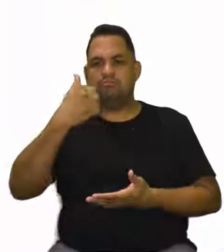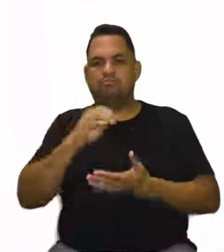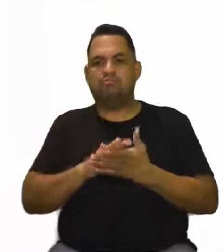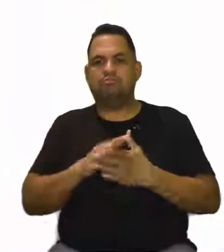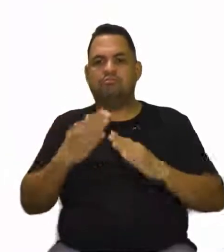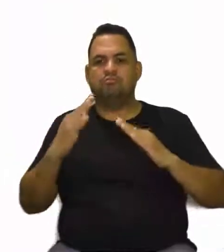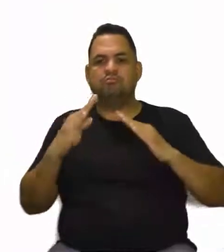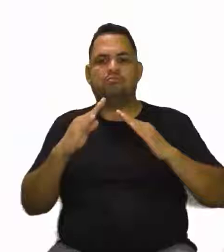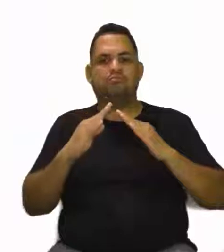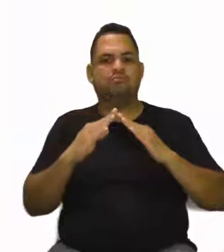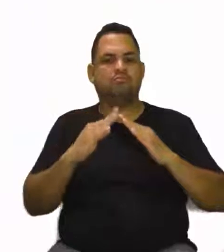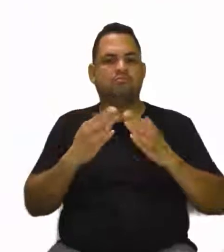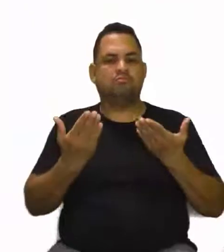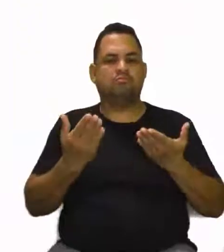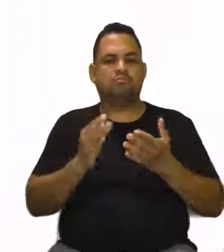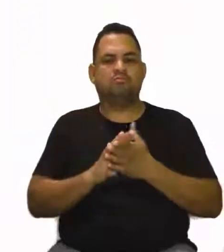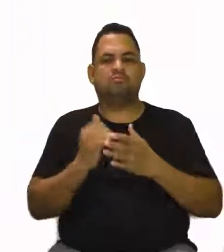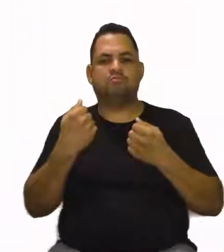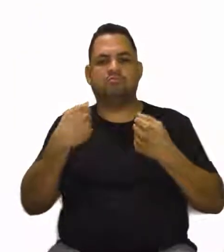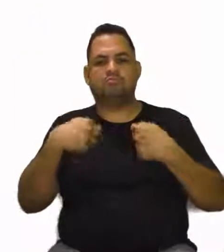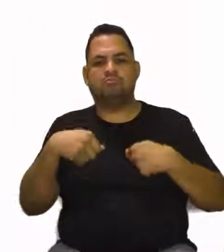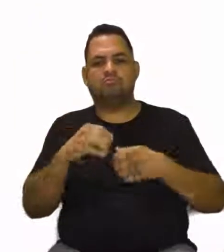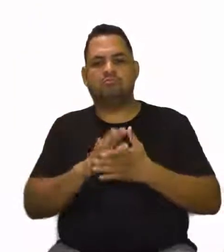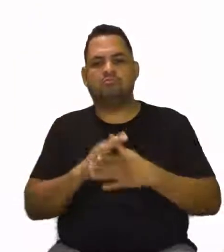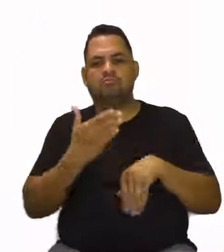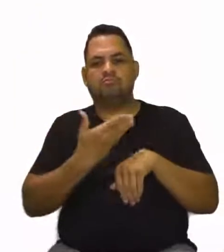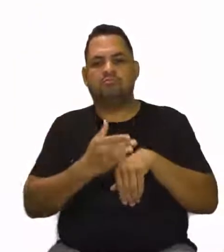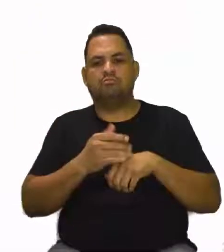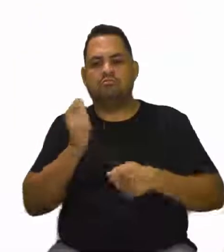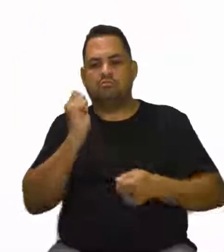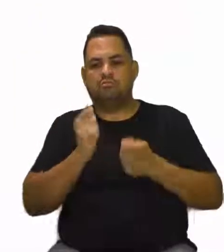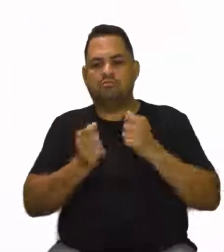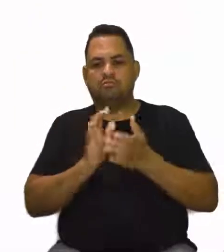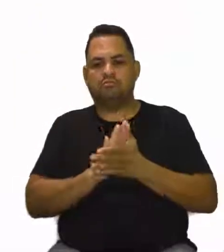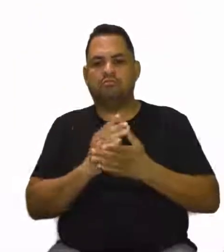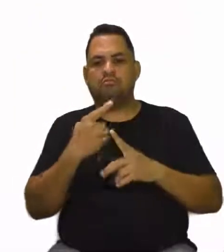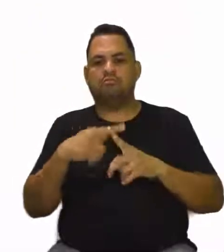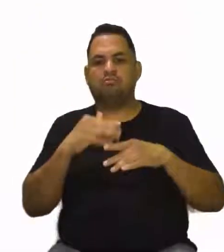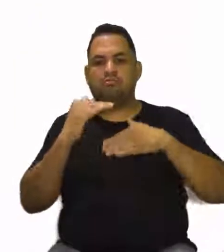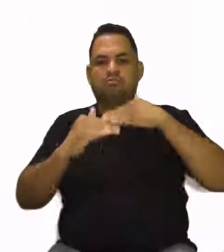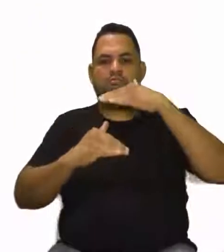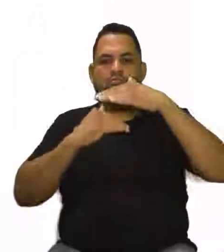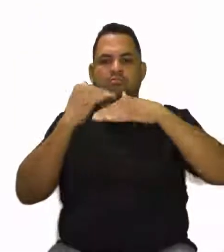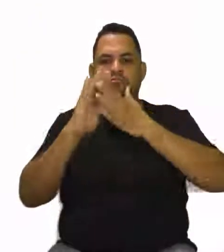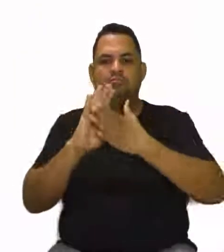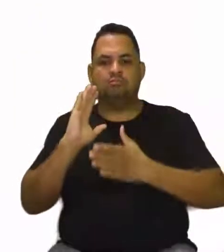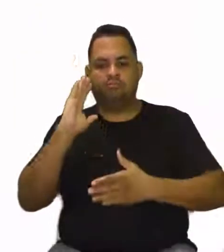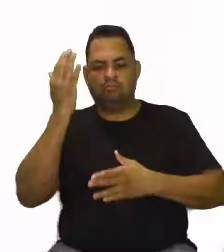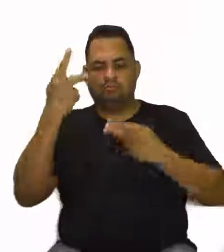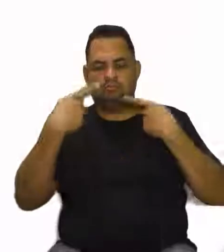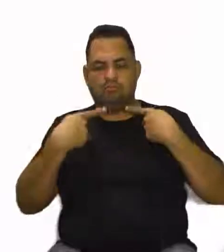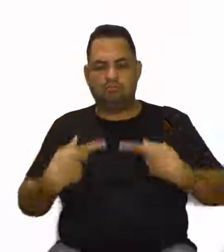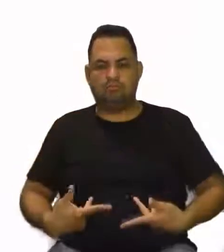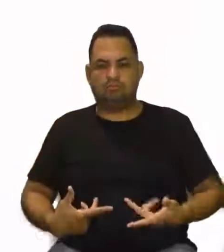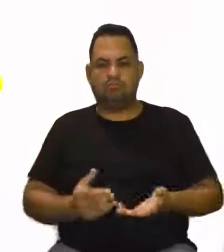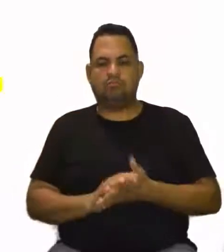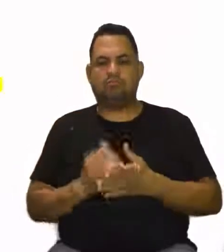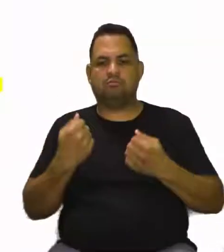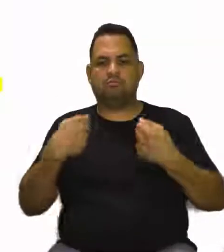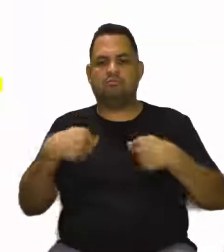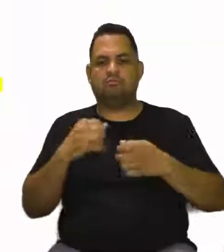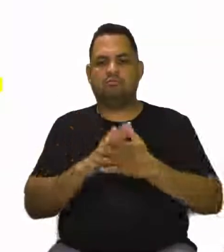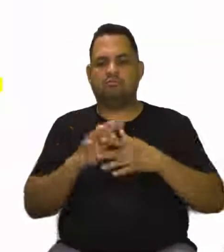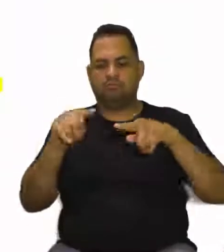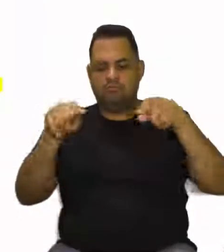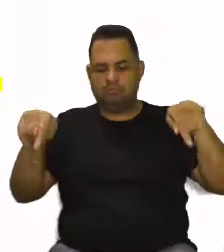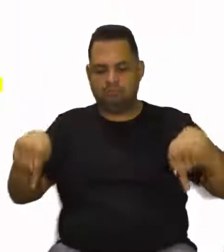escolinhas. Eu também posso utilizar o treinamento funcional, porque ele vai desenvolver as capacidades físicas? Eu posso trabalhar